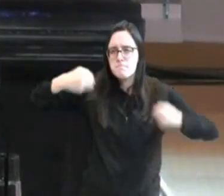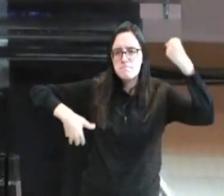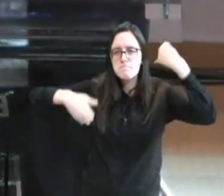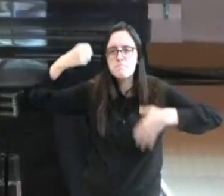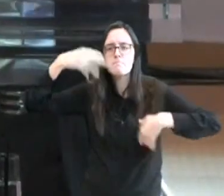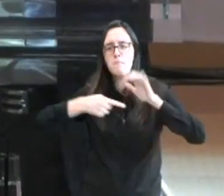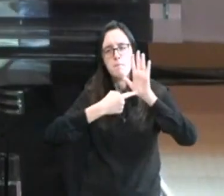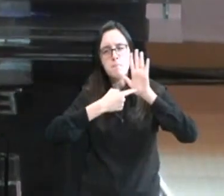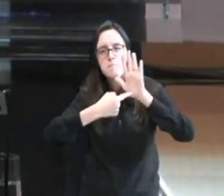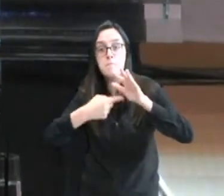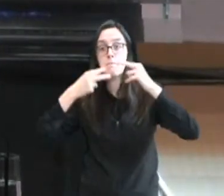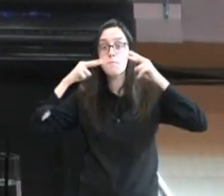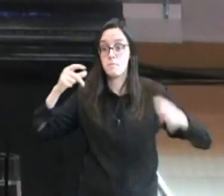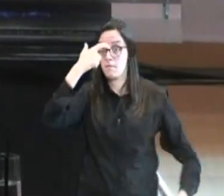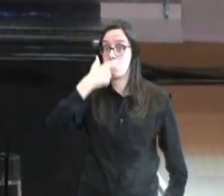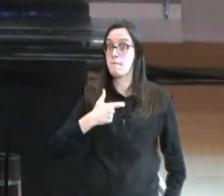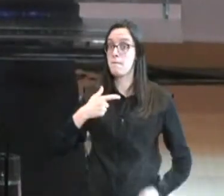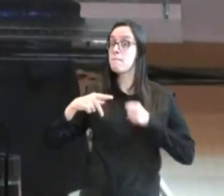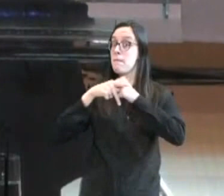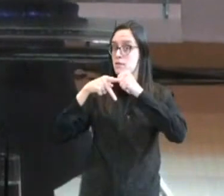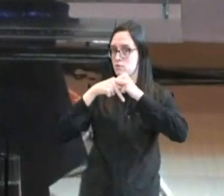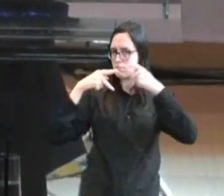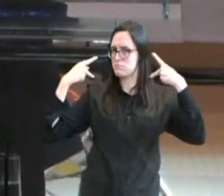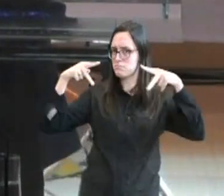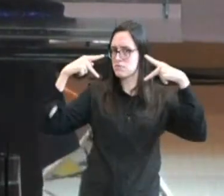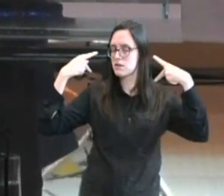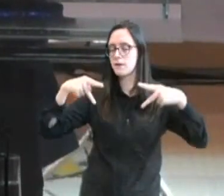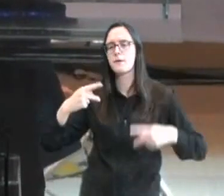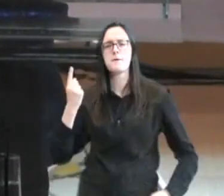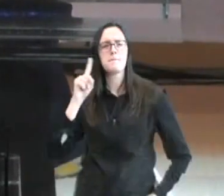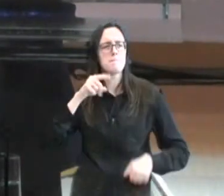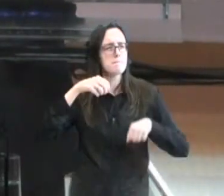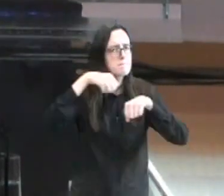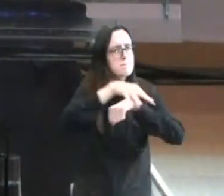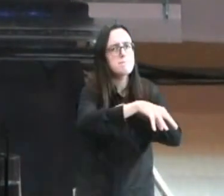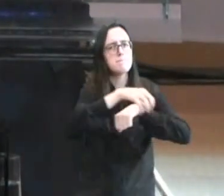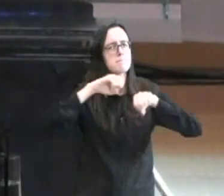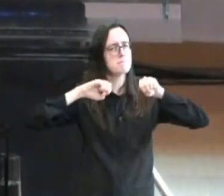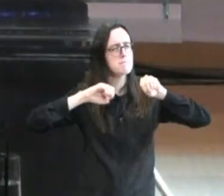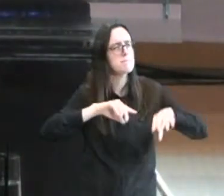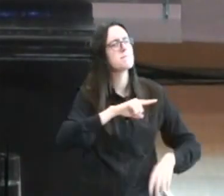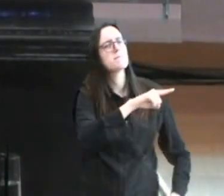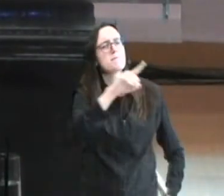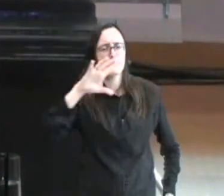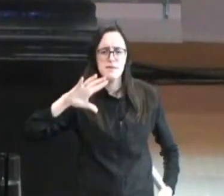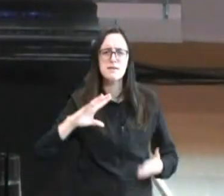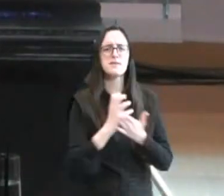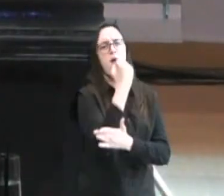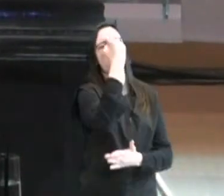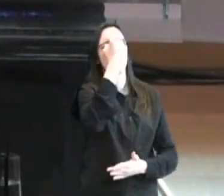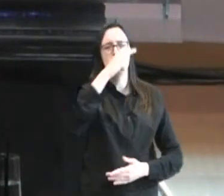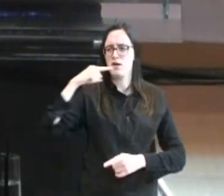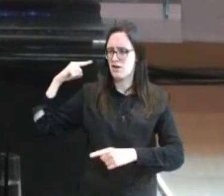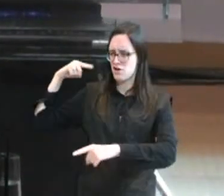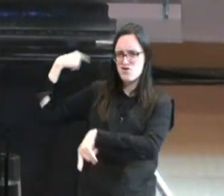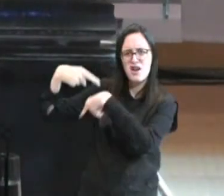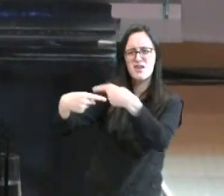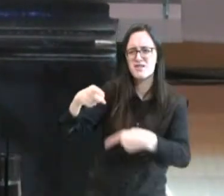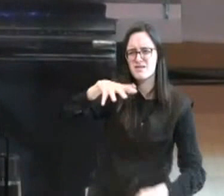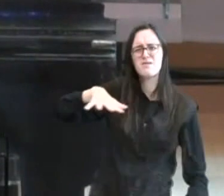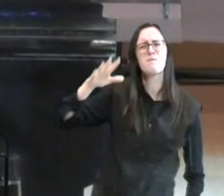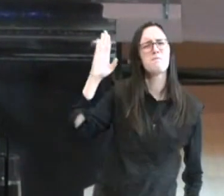testificava, isto Pedro pregando, né? E os exortava dizendo: salvai-vos desta geração